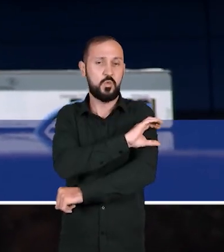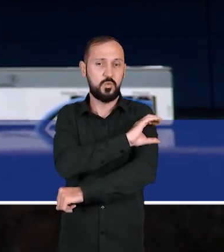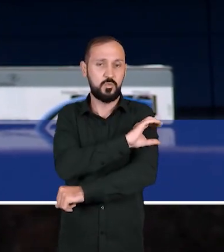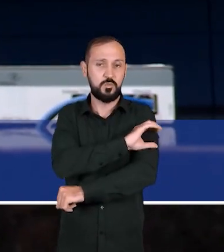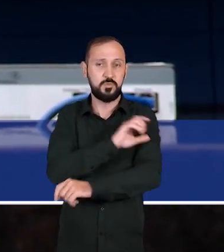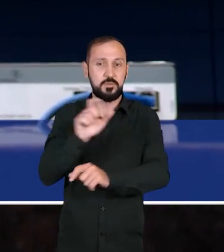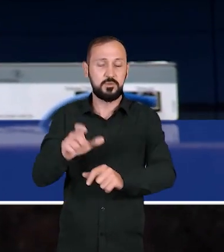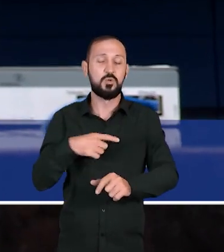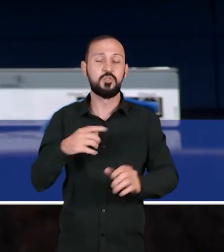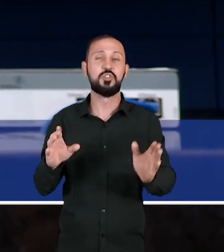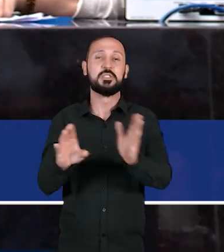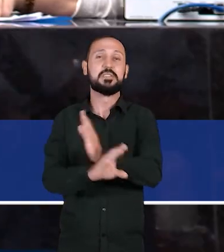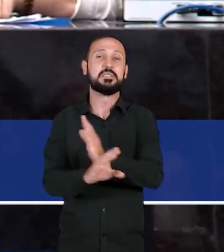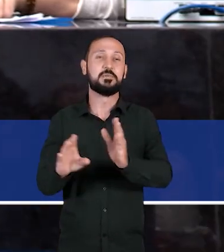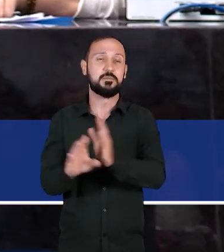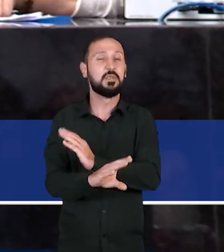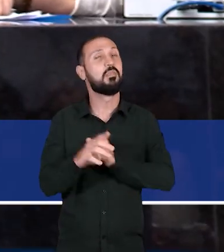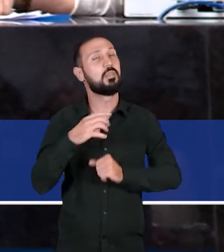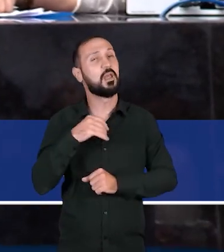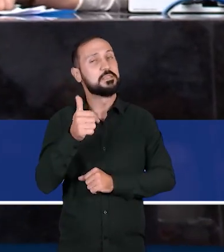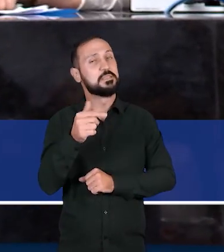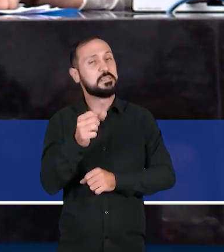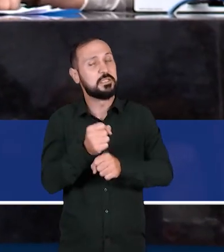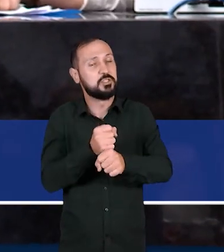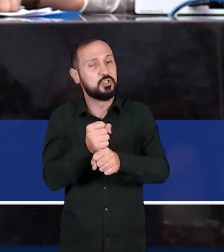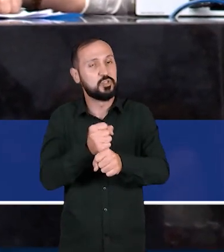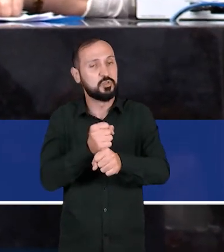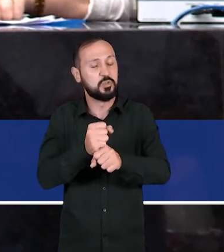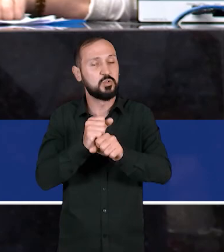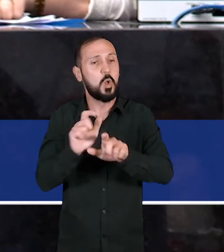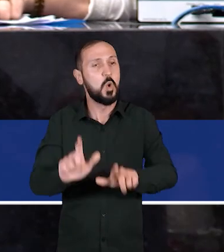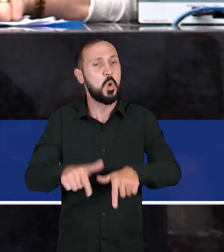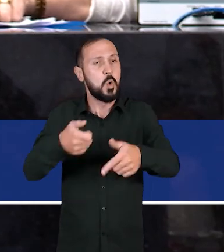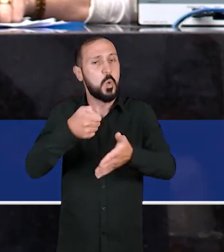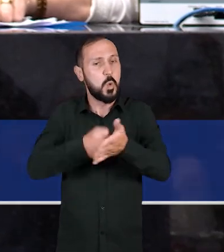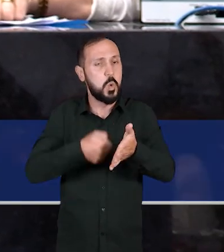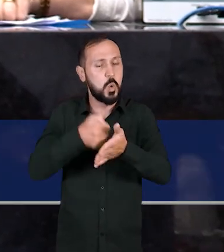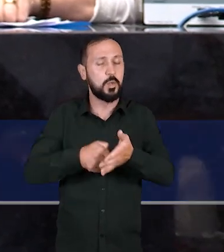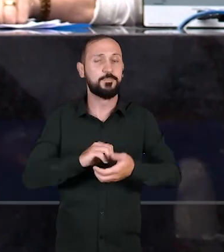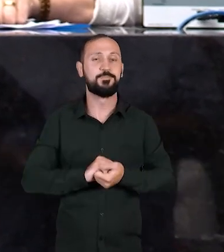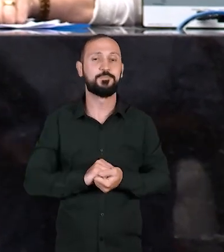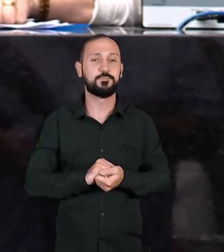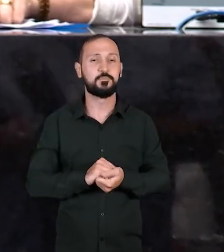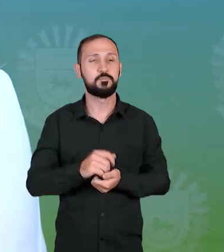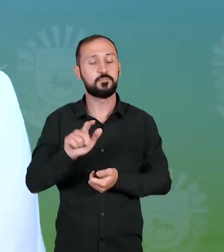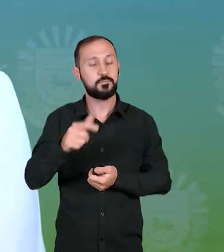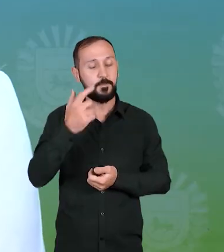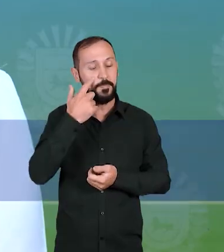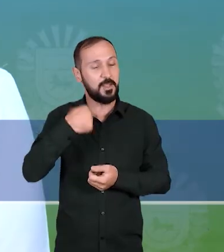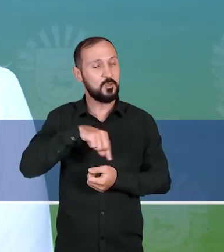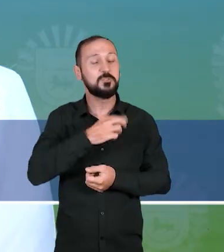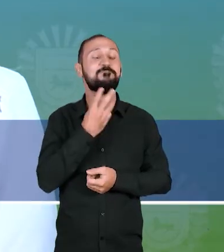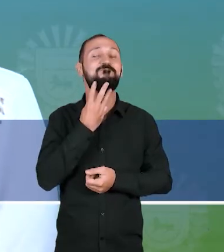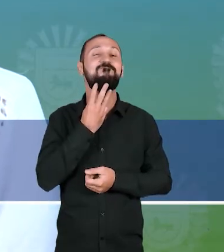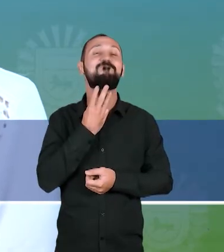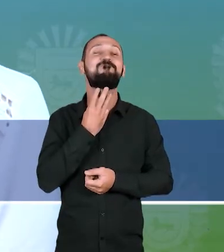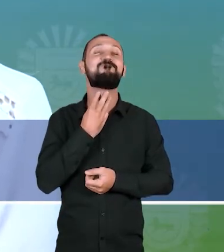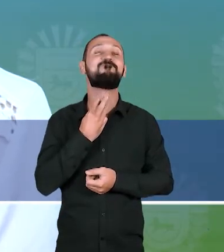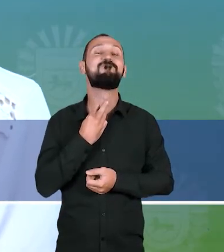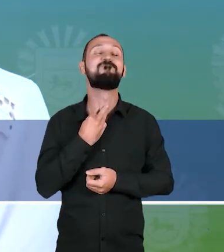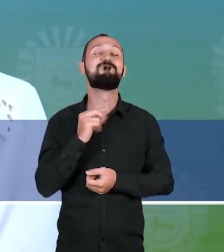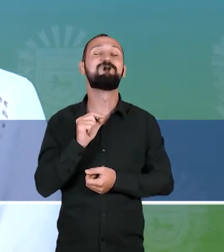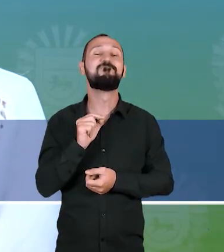Central Estadual de Transplante, que há 17 anos luta pela nobre causa. A maior motivação